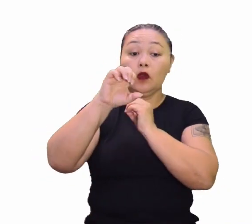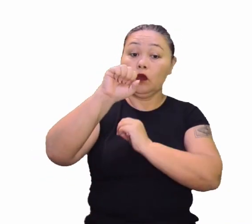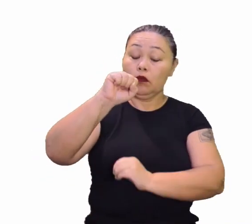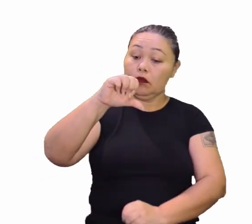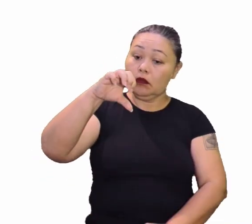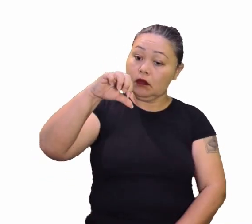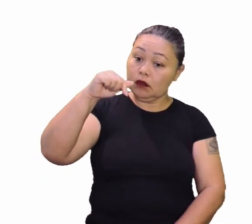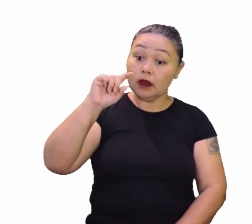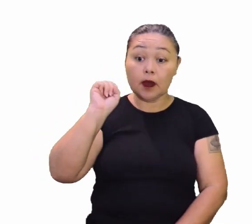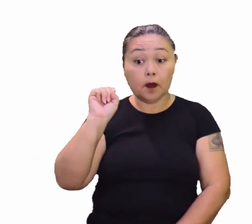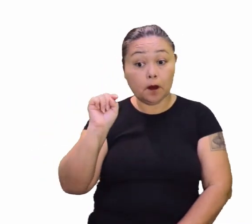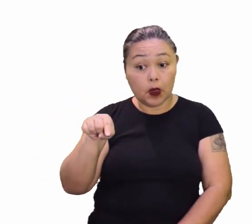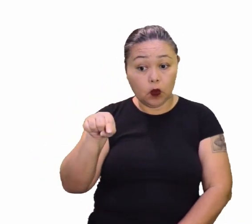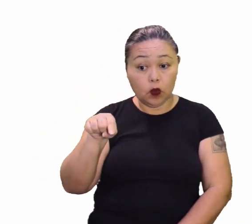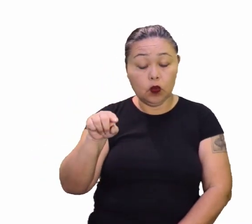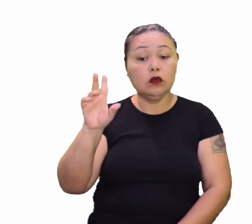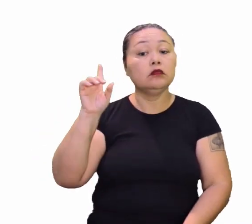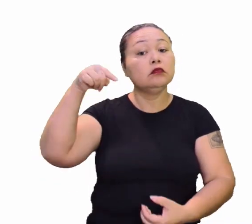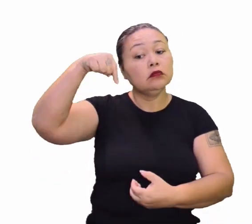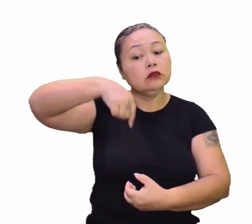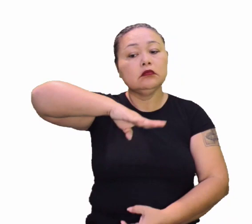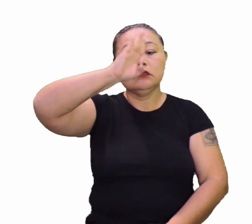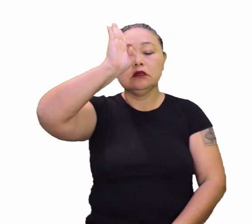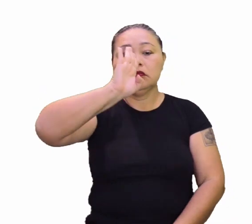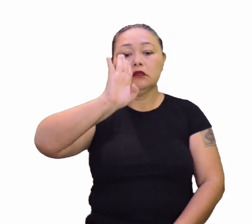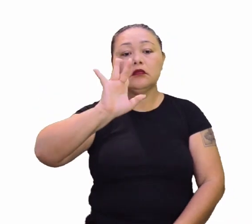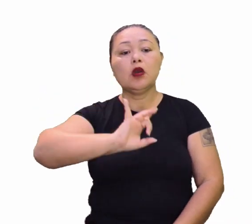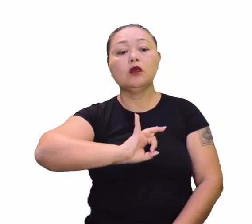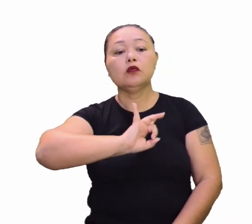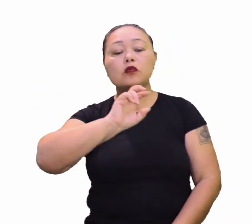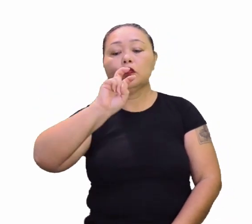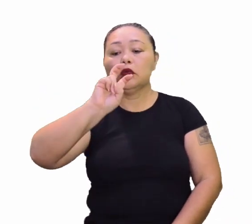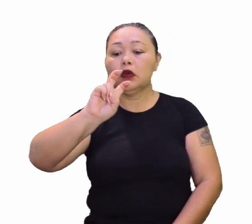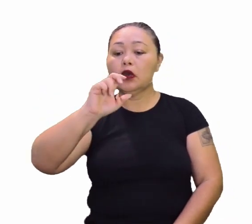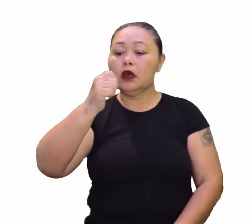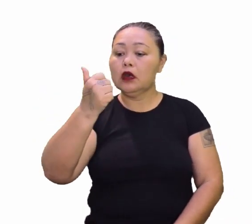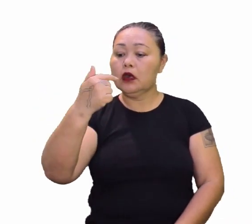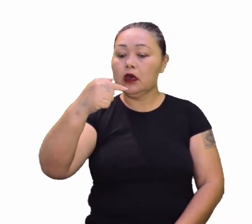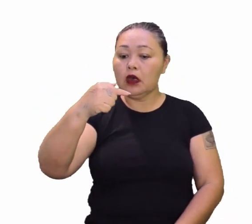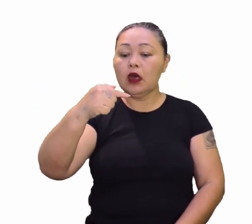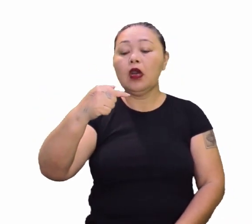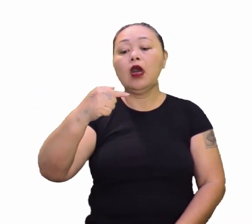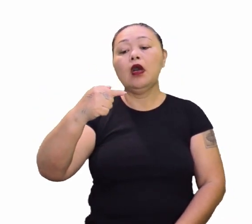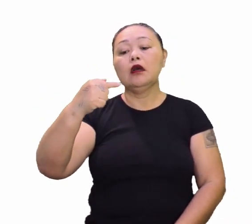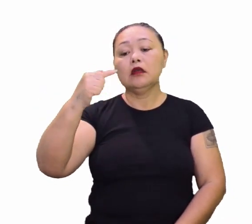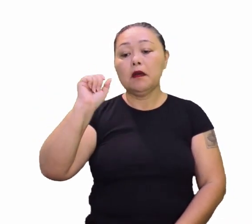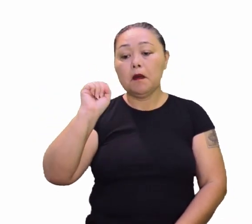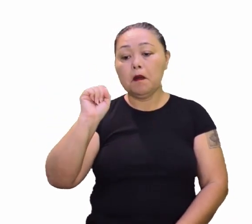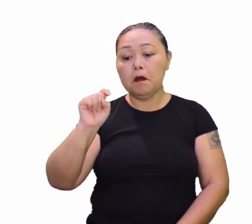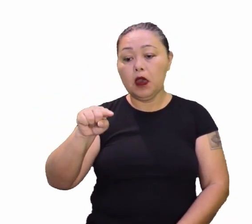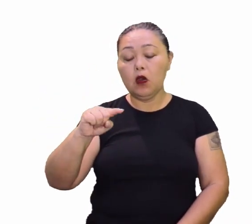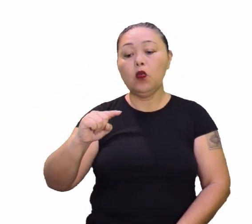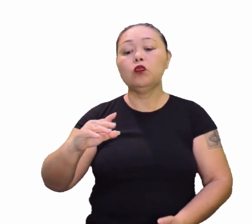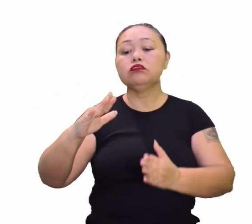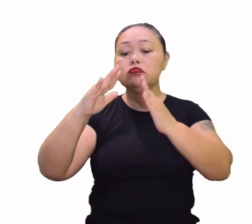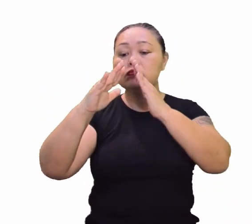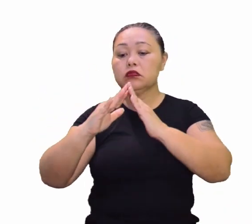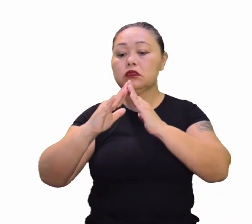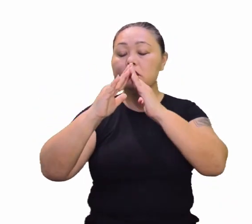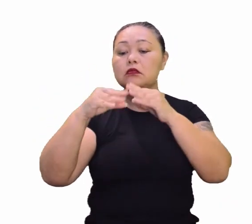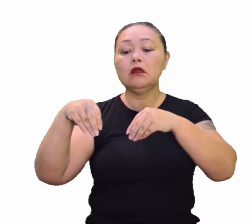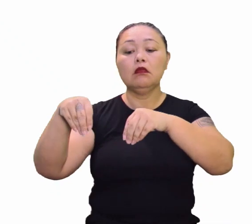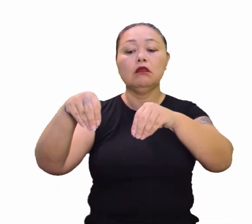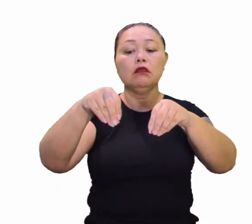Brasil, certo? Apenas 517 mil vivem em terras indígenas. Desse total de 897